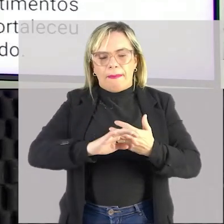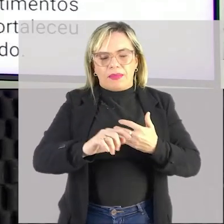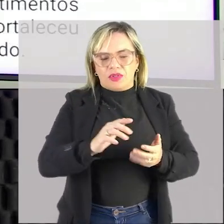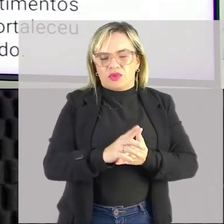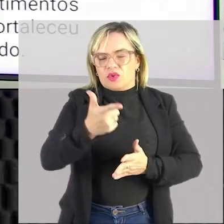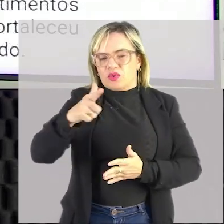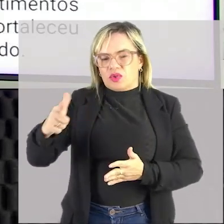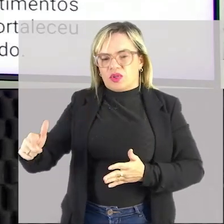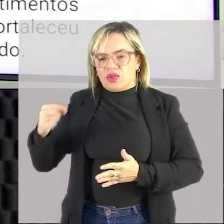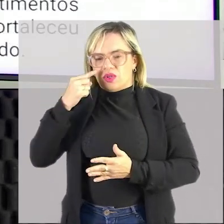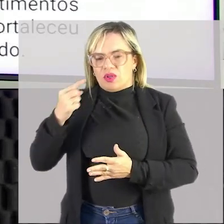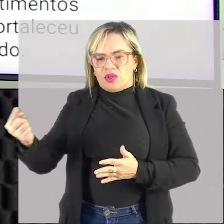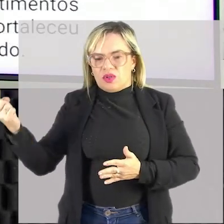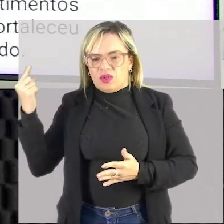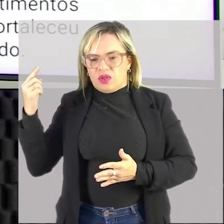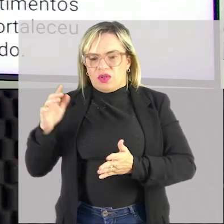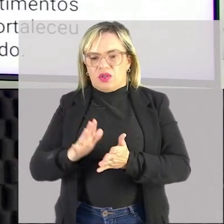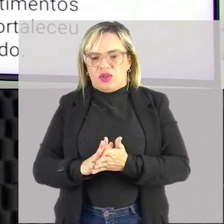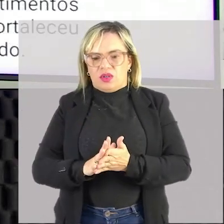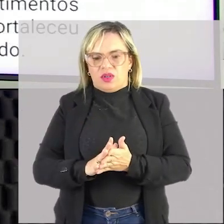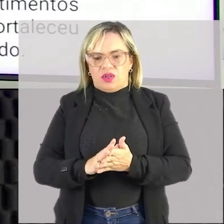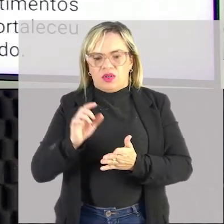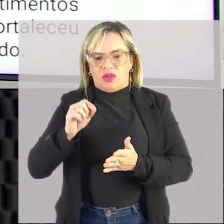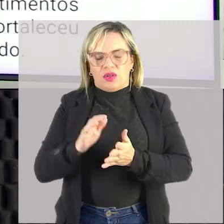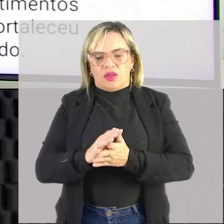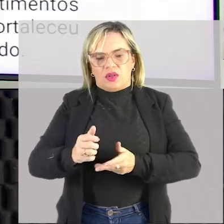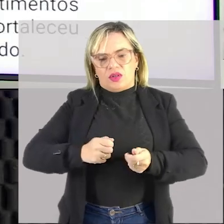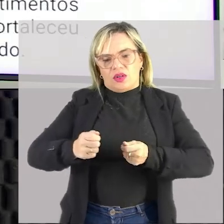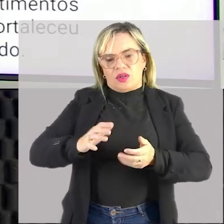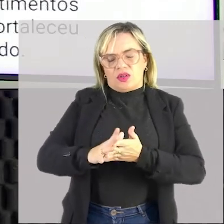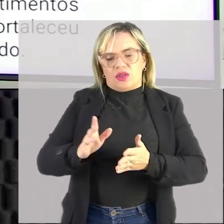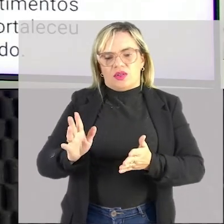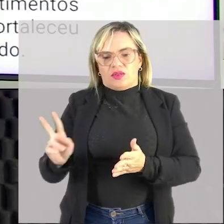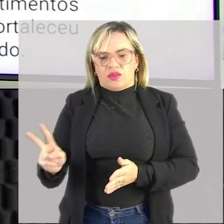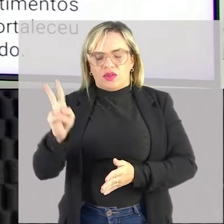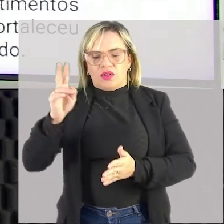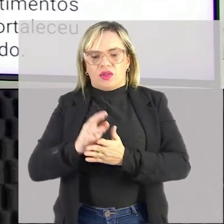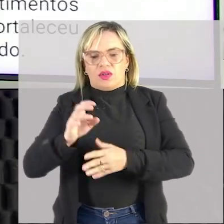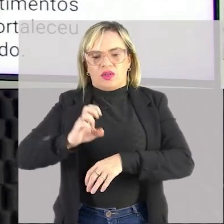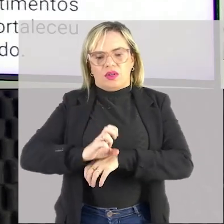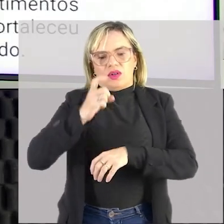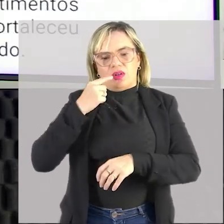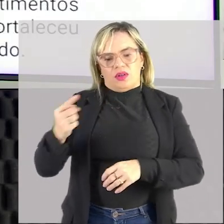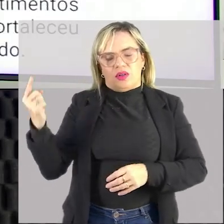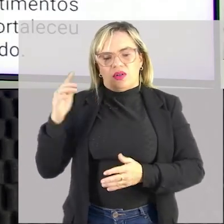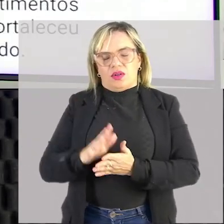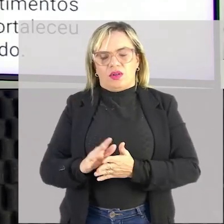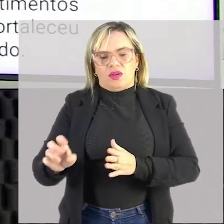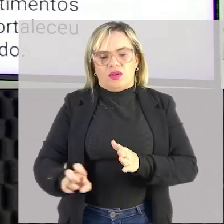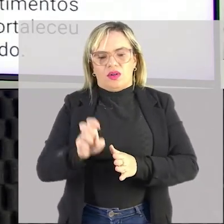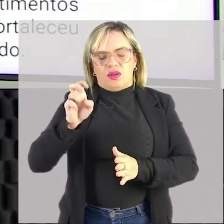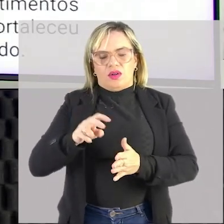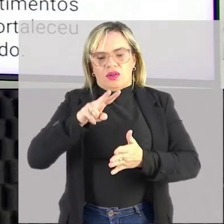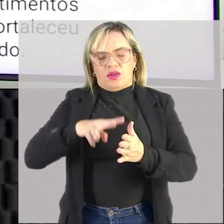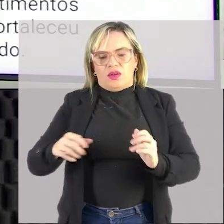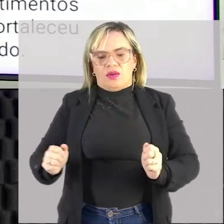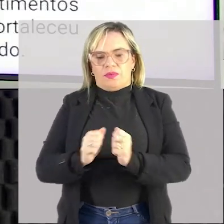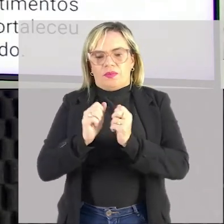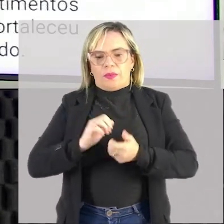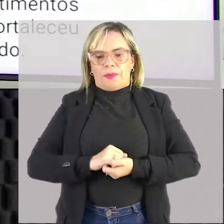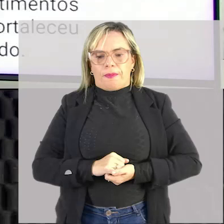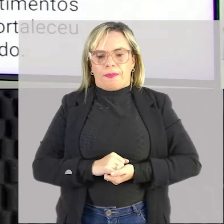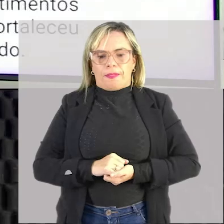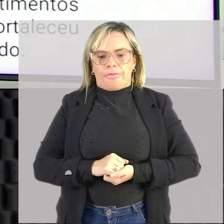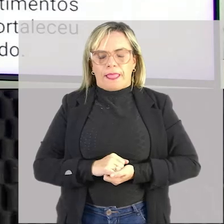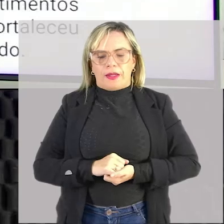essa agregação de valores às exportações. Então, por isso que, de fato, né, também está correto. E o 5, São Luís se tornou o